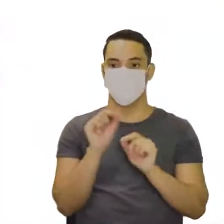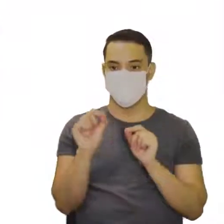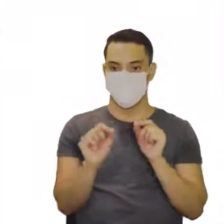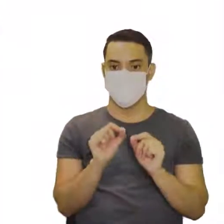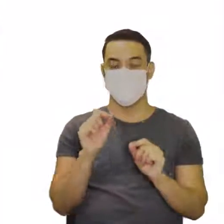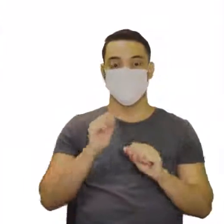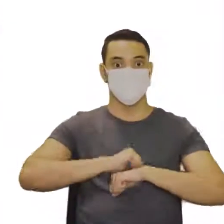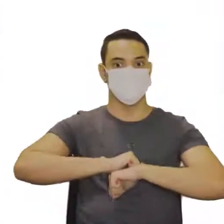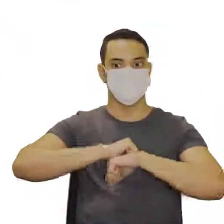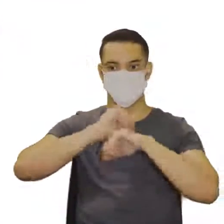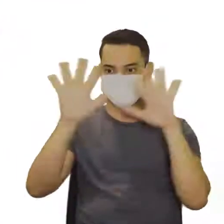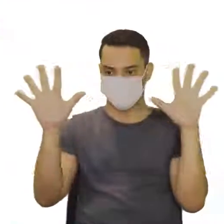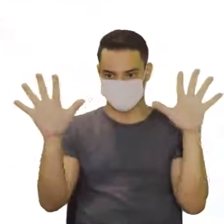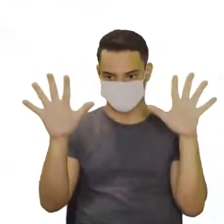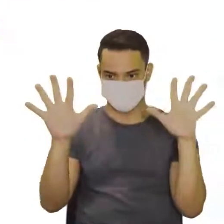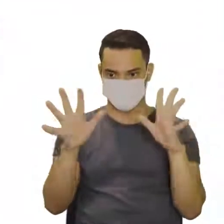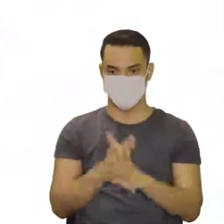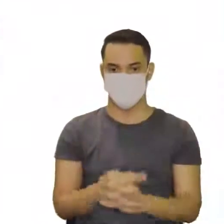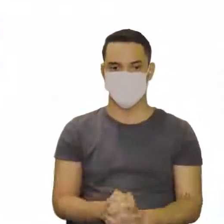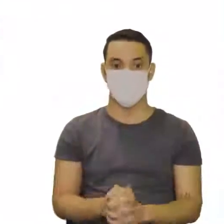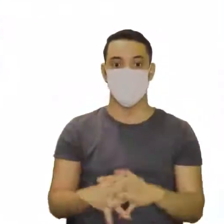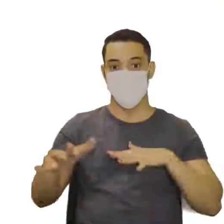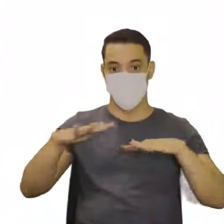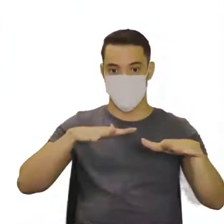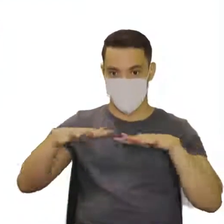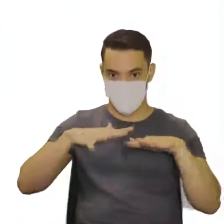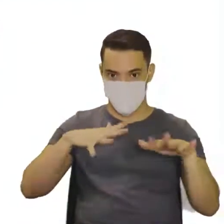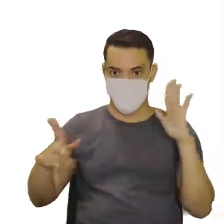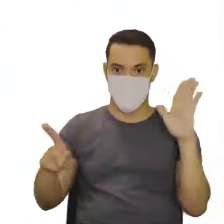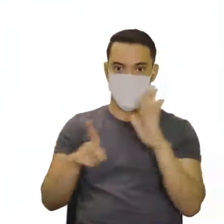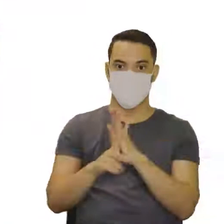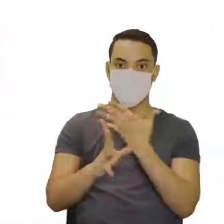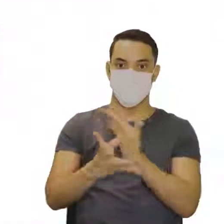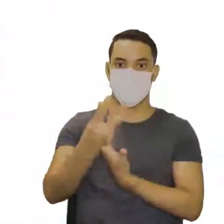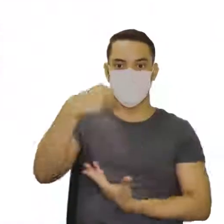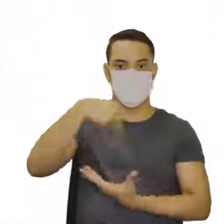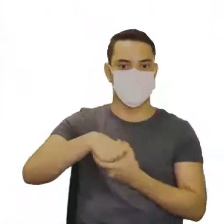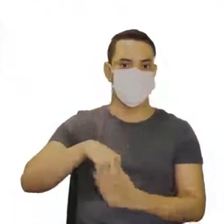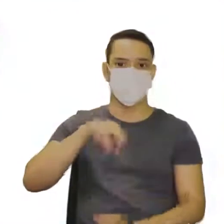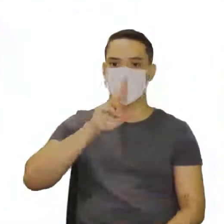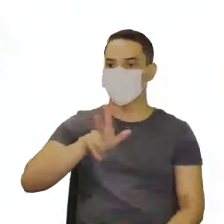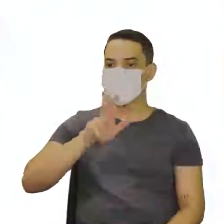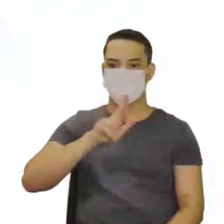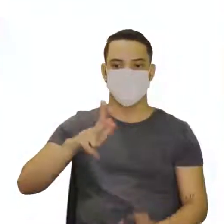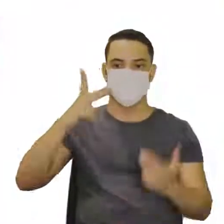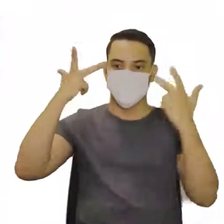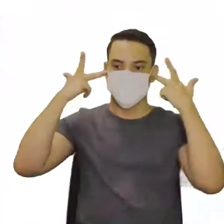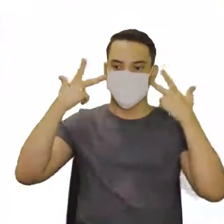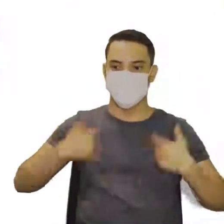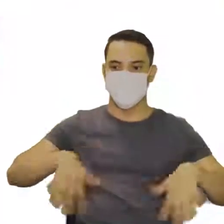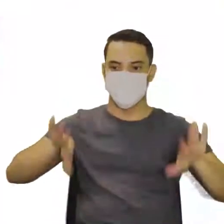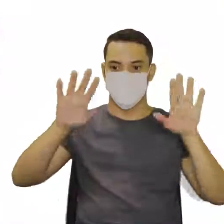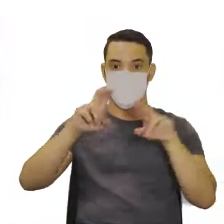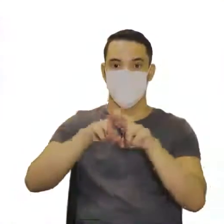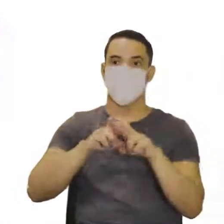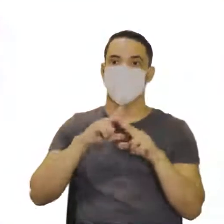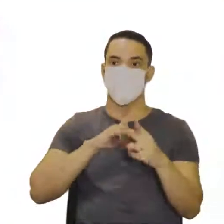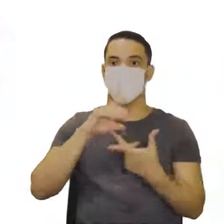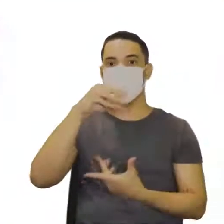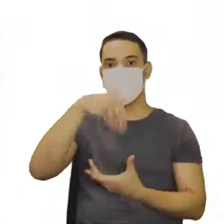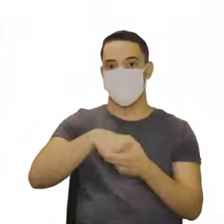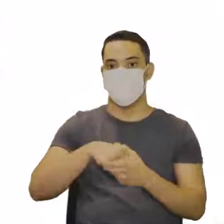um esclarecimento, tá? O movimento da corrente externa não é espontâneo. Então eu vou ter aqui, ó, a